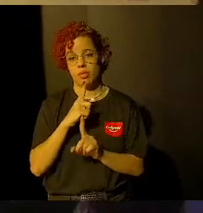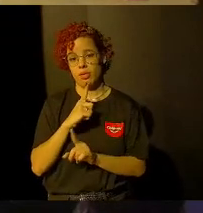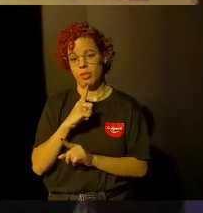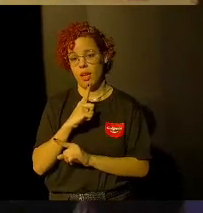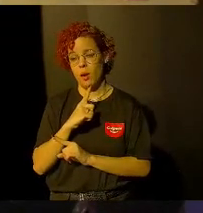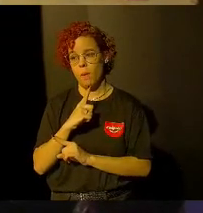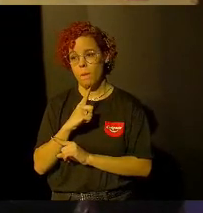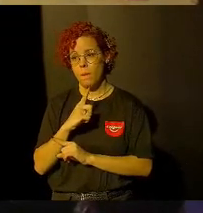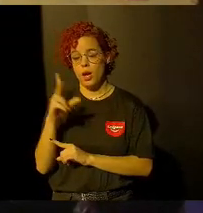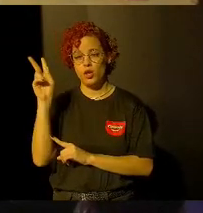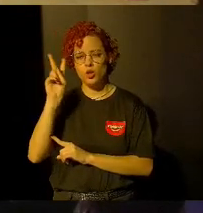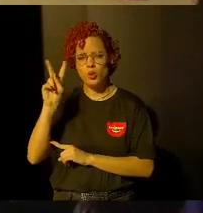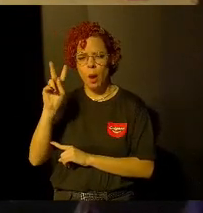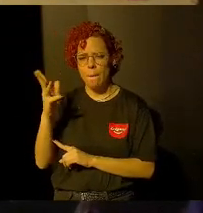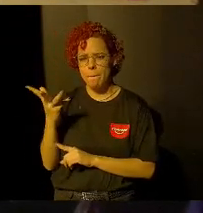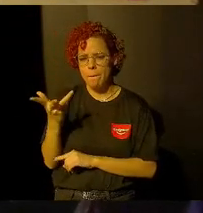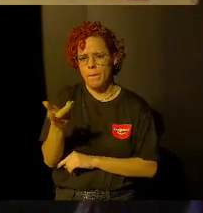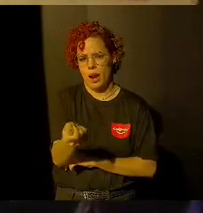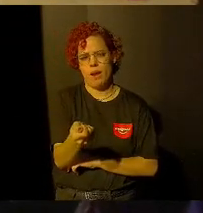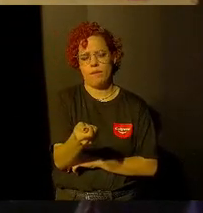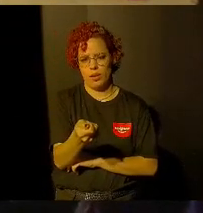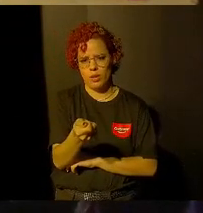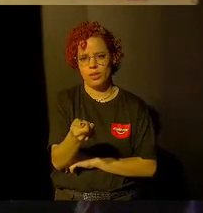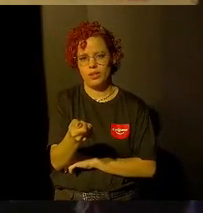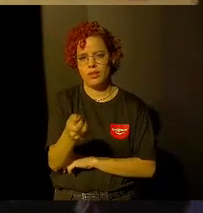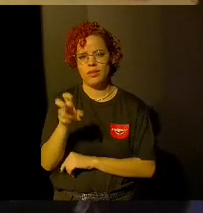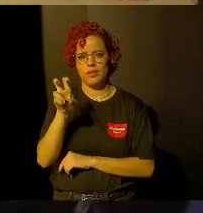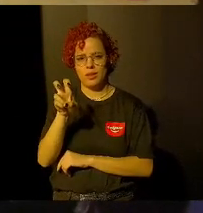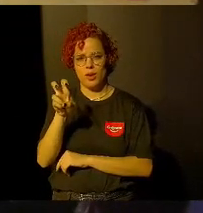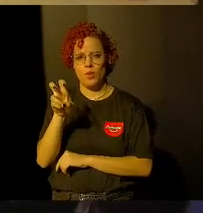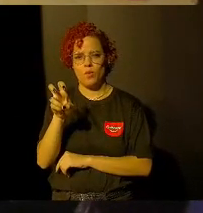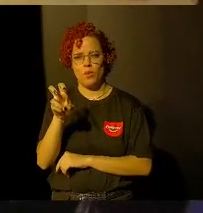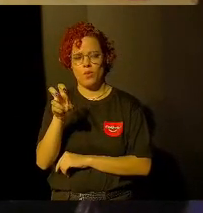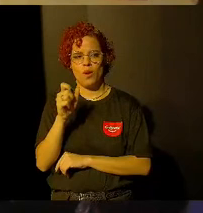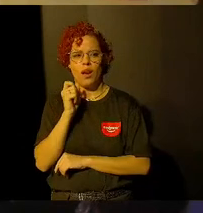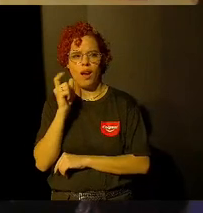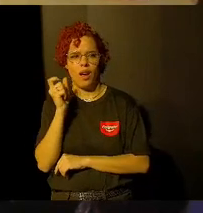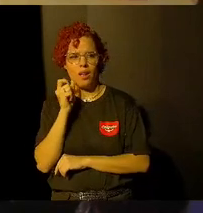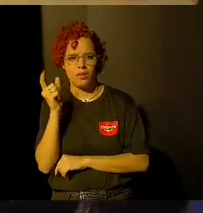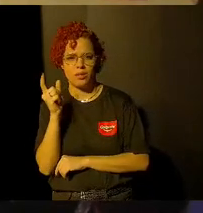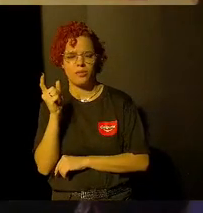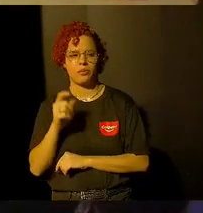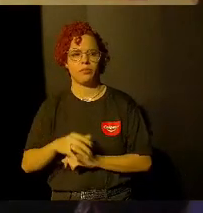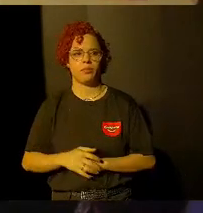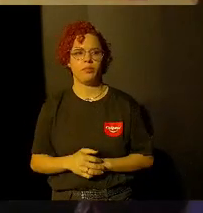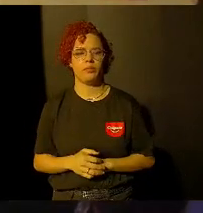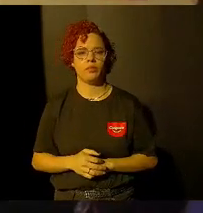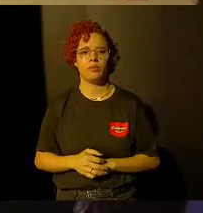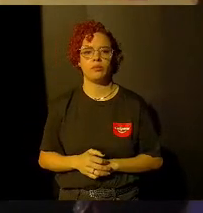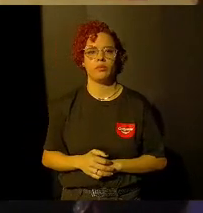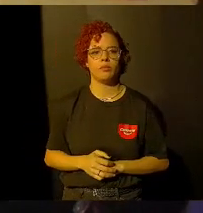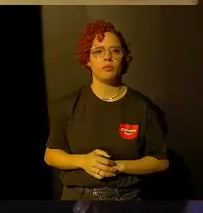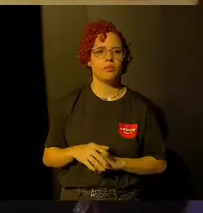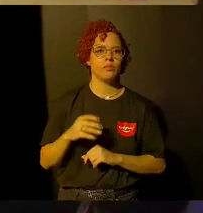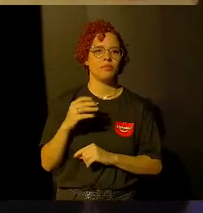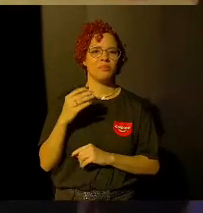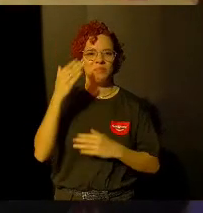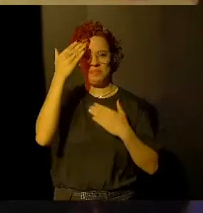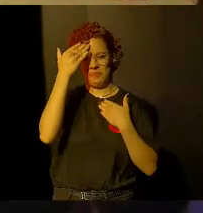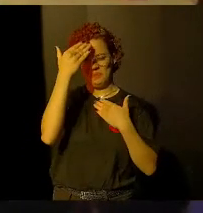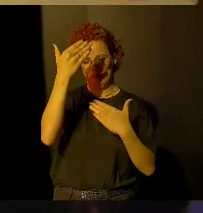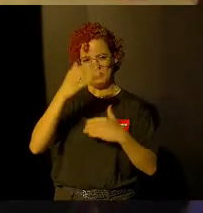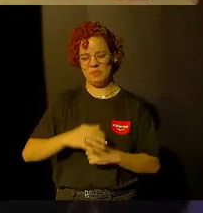uma história maravilhosa com cinco gatinhos que apareceram lá no meu sítio e tenho que